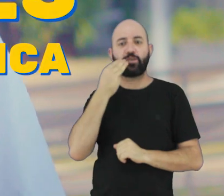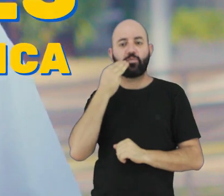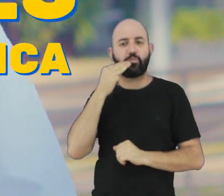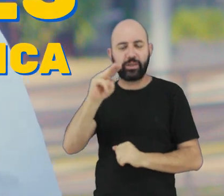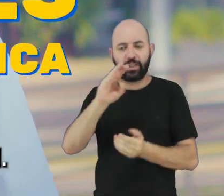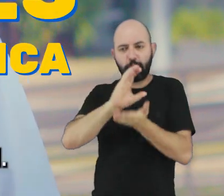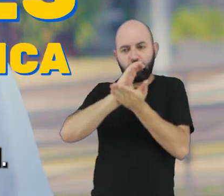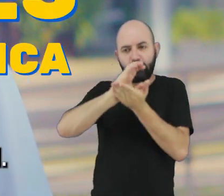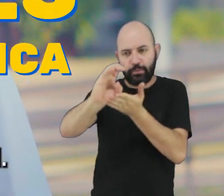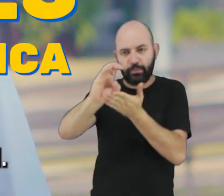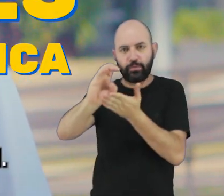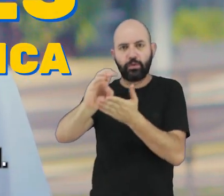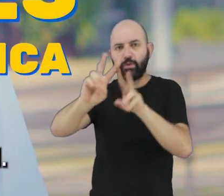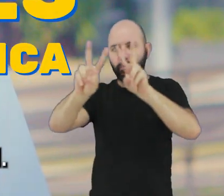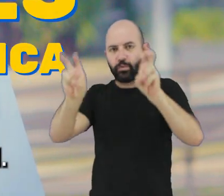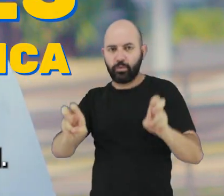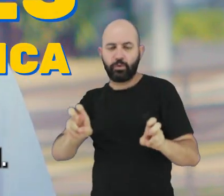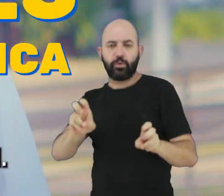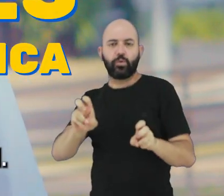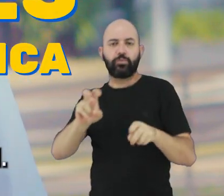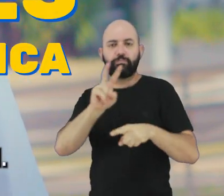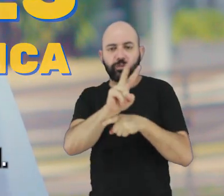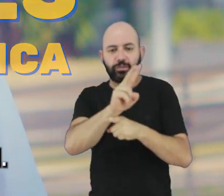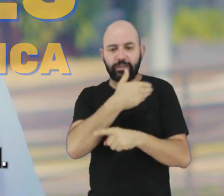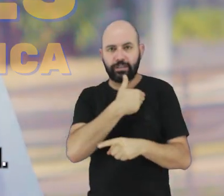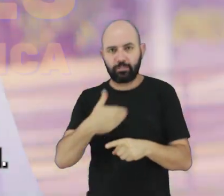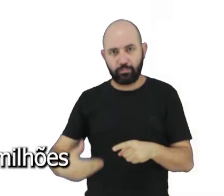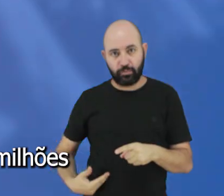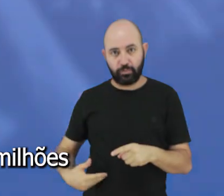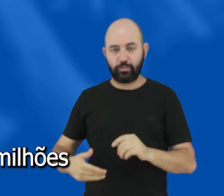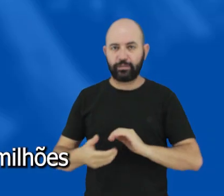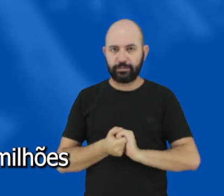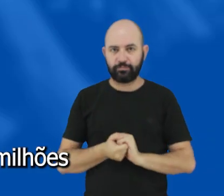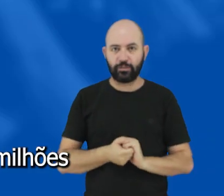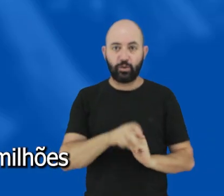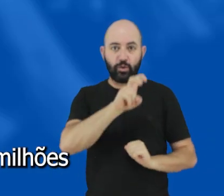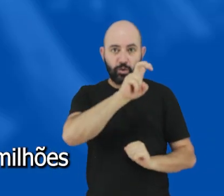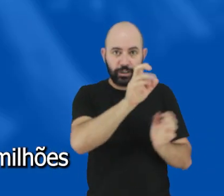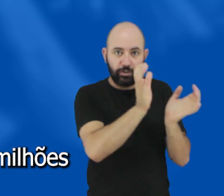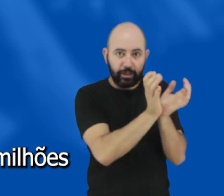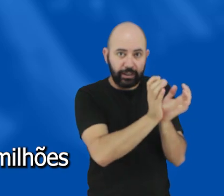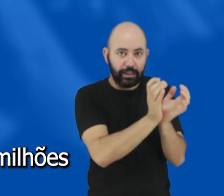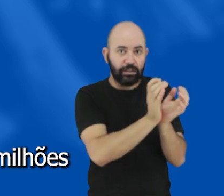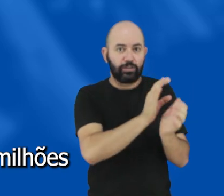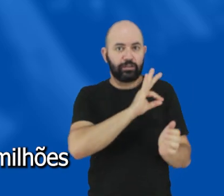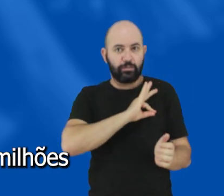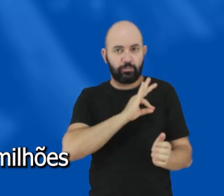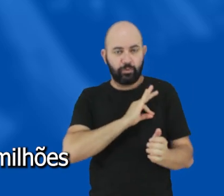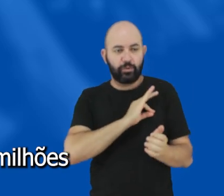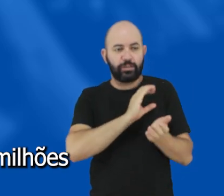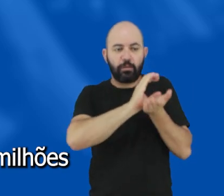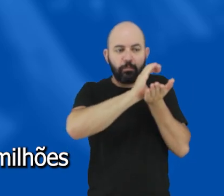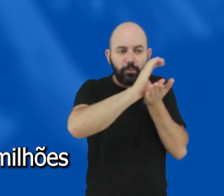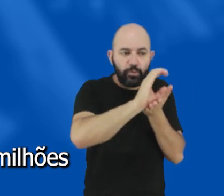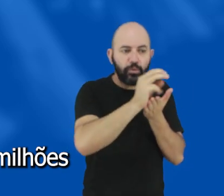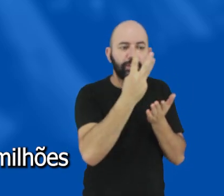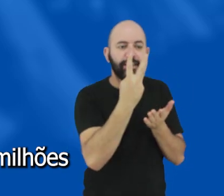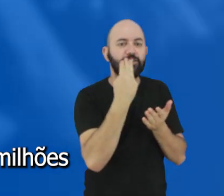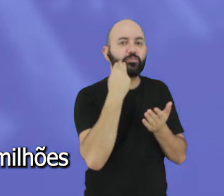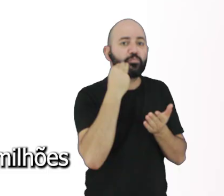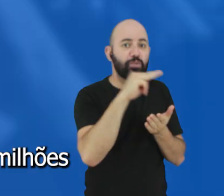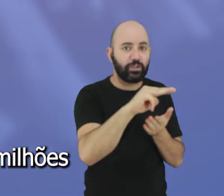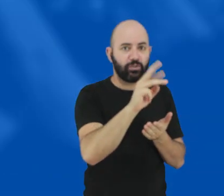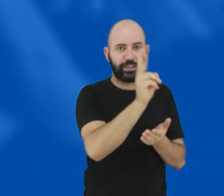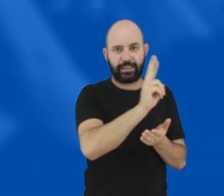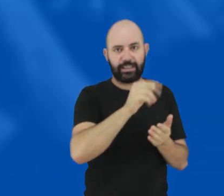5 milhões para a segurança pública como deputado federal. Para o 5º Batalhão da PM, foram destinados 3 milhões